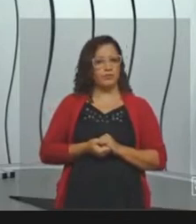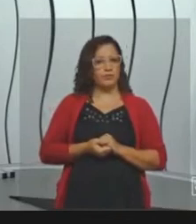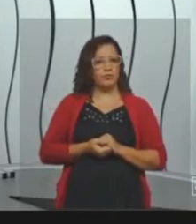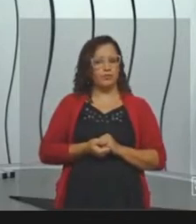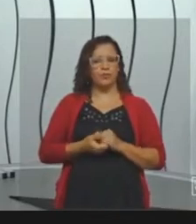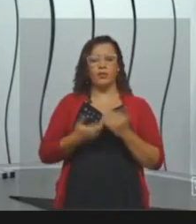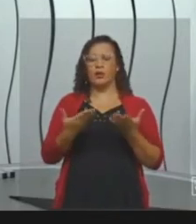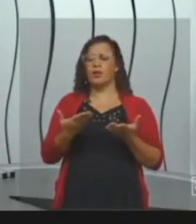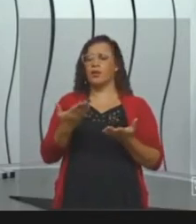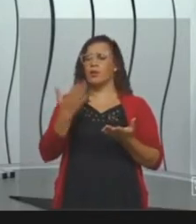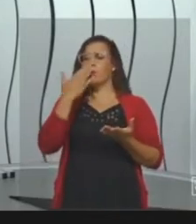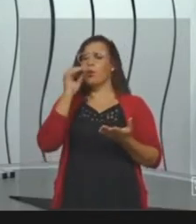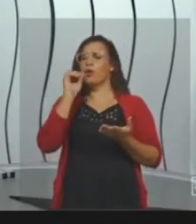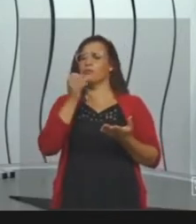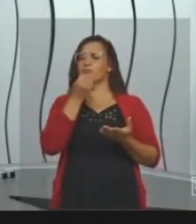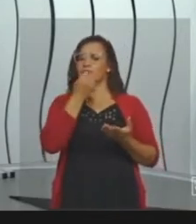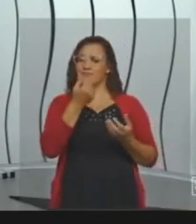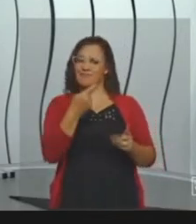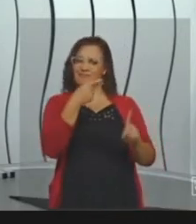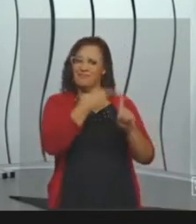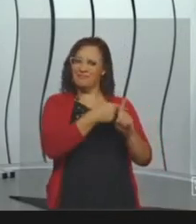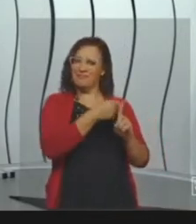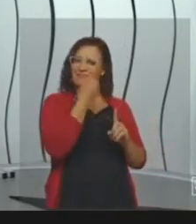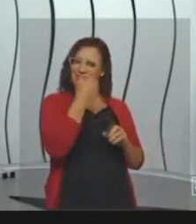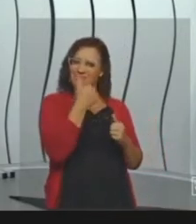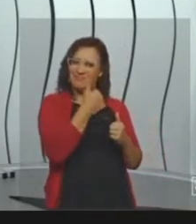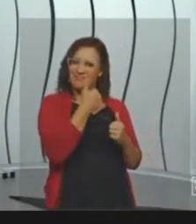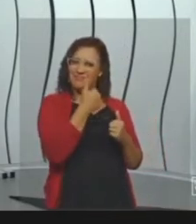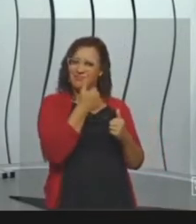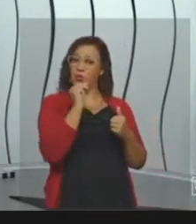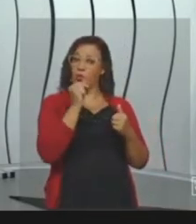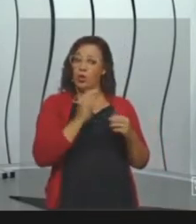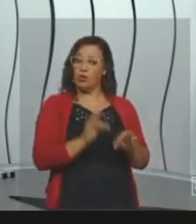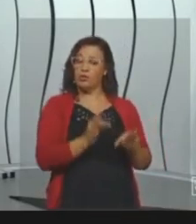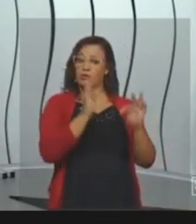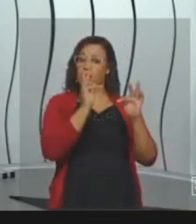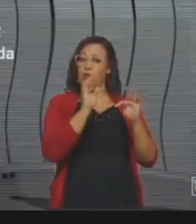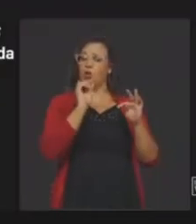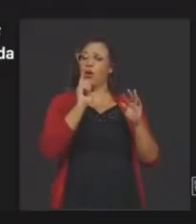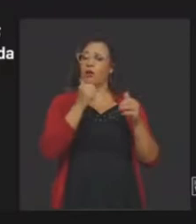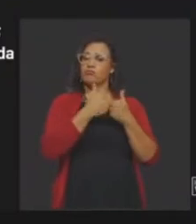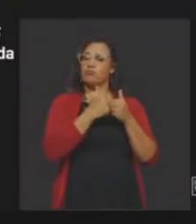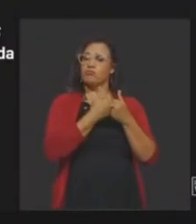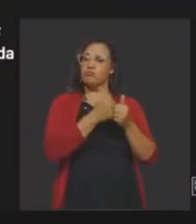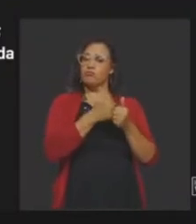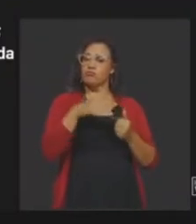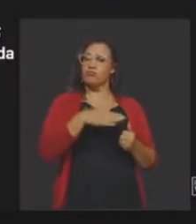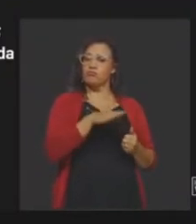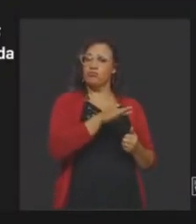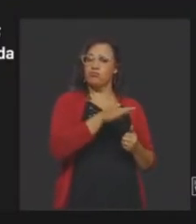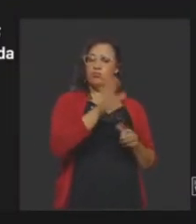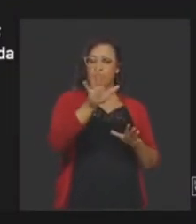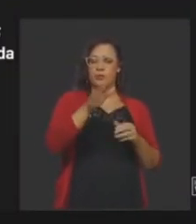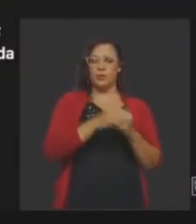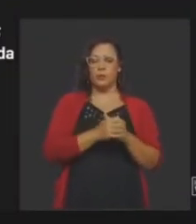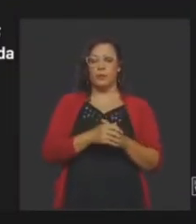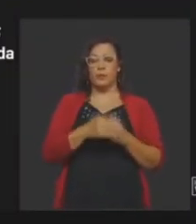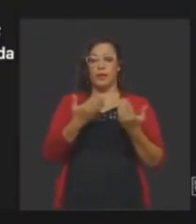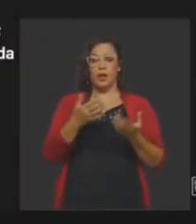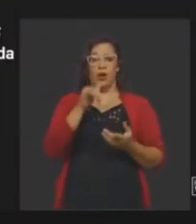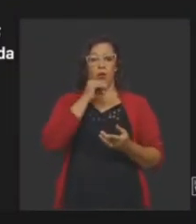Quais são os pontos positivos da tecnologia no transporte? A velocidade permite ao homem